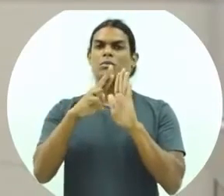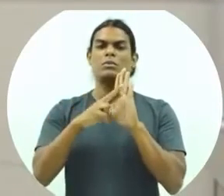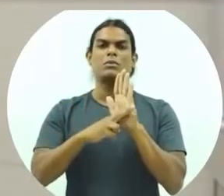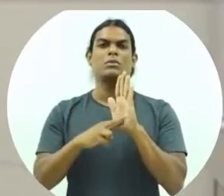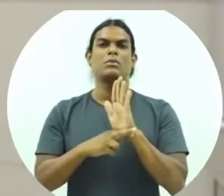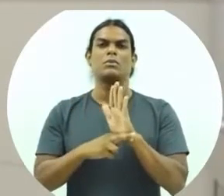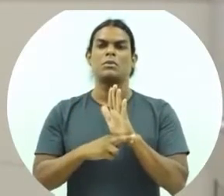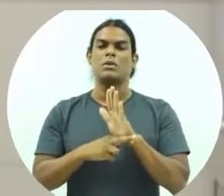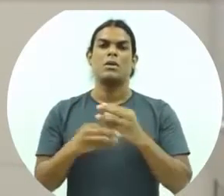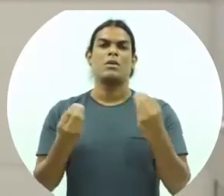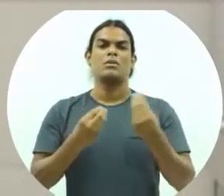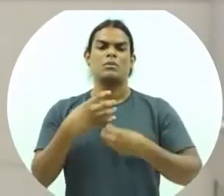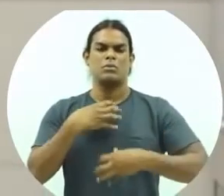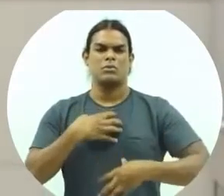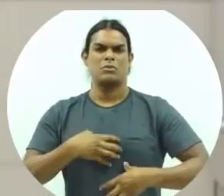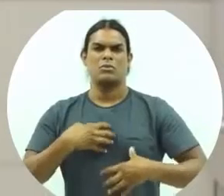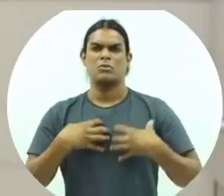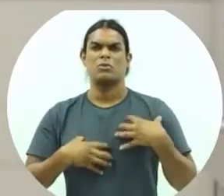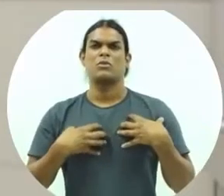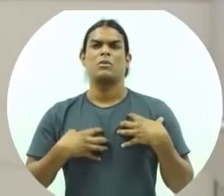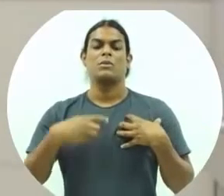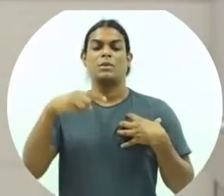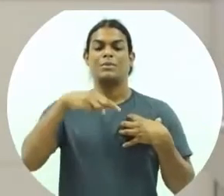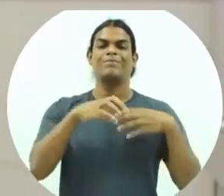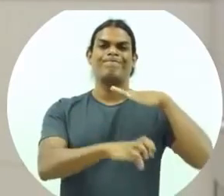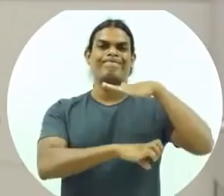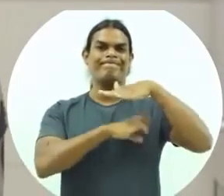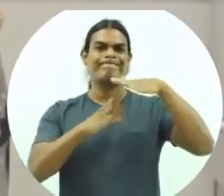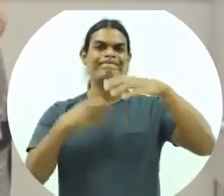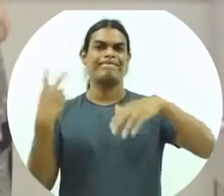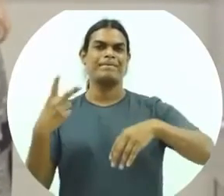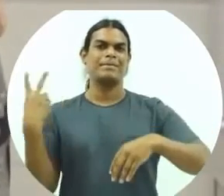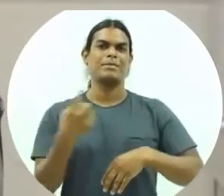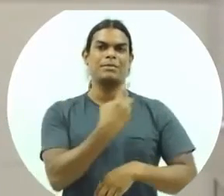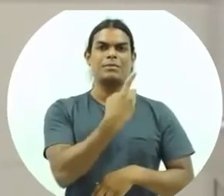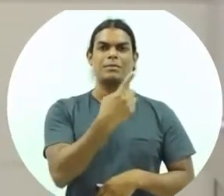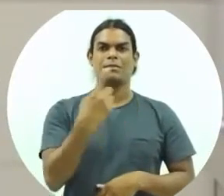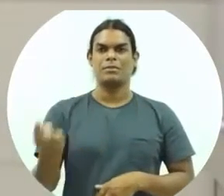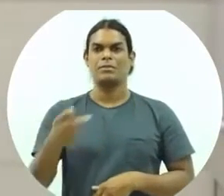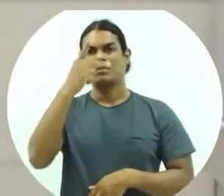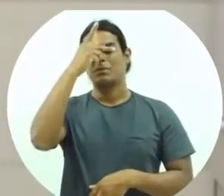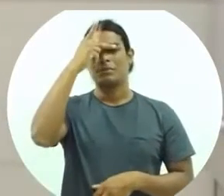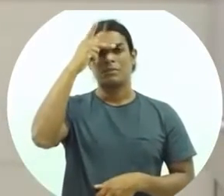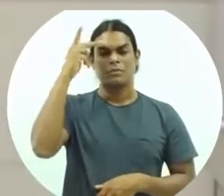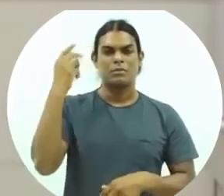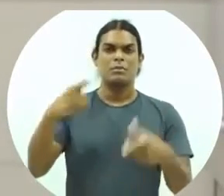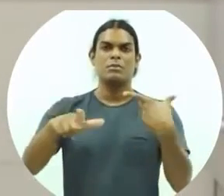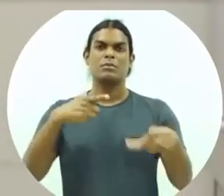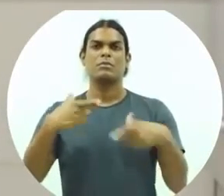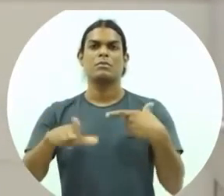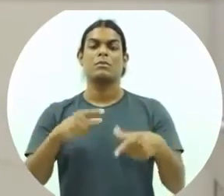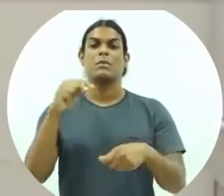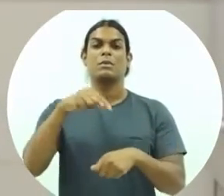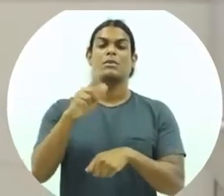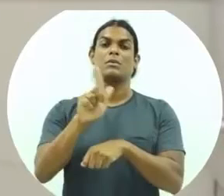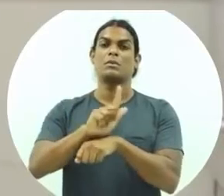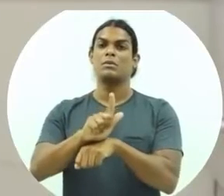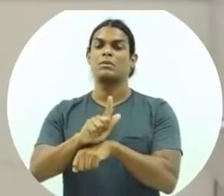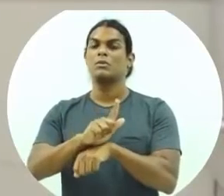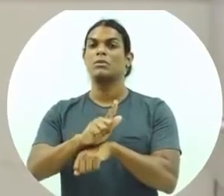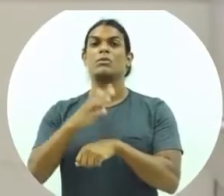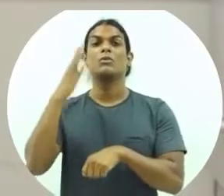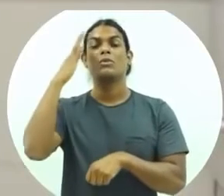seja, os aspectos comportamentais de desempenho que a empresa valoriza em seus funcionários. E o avaliador